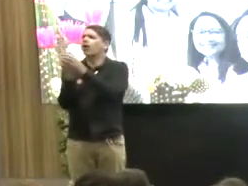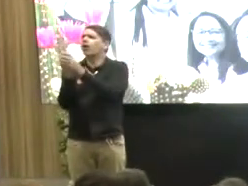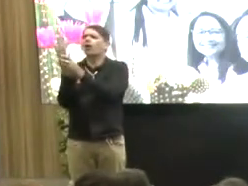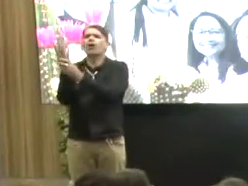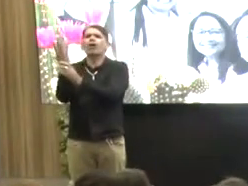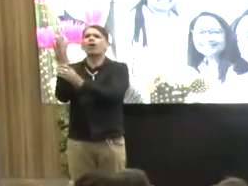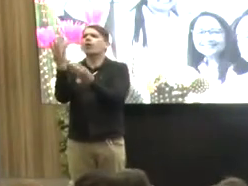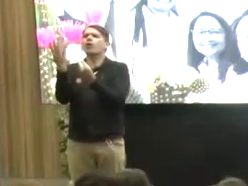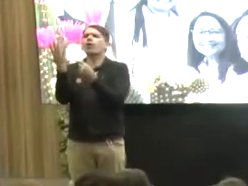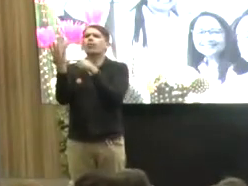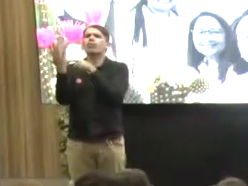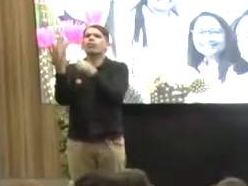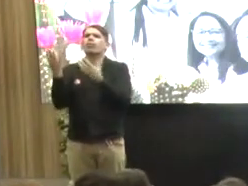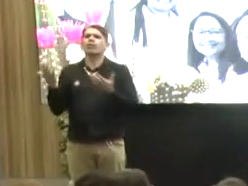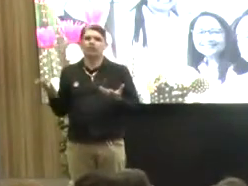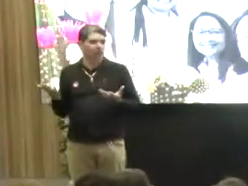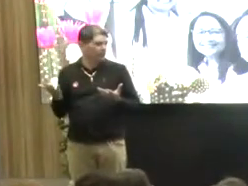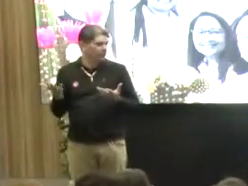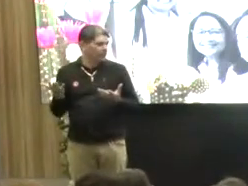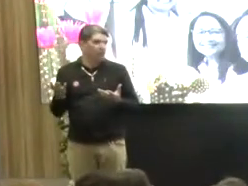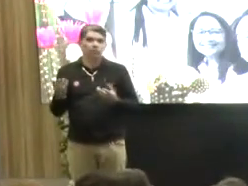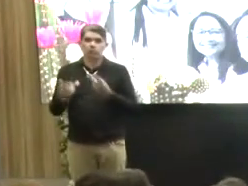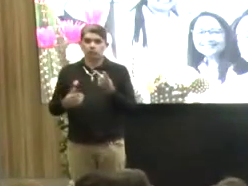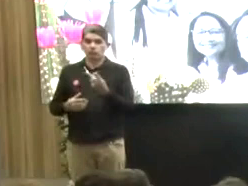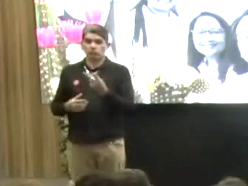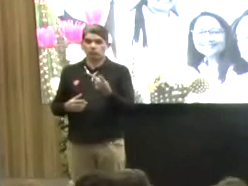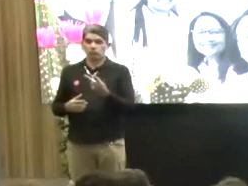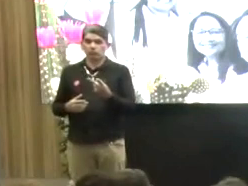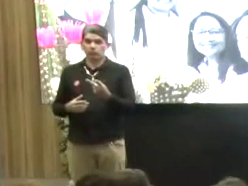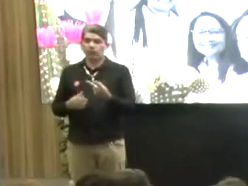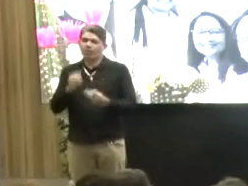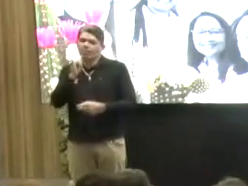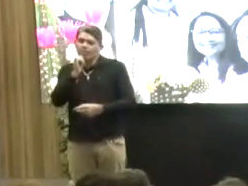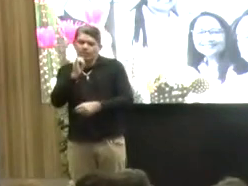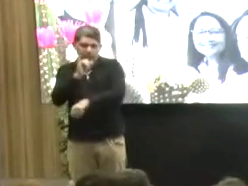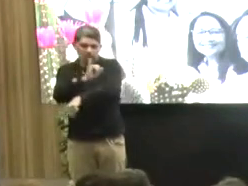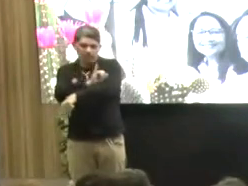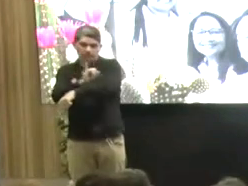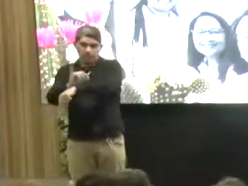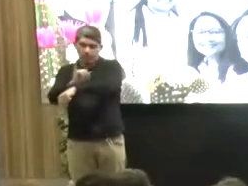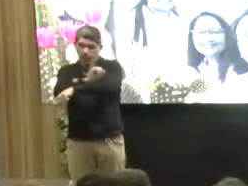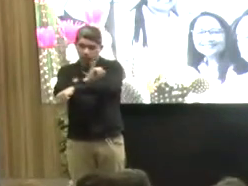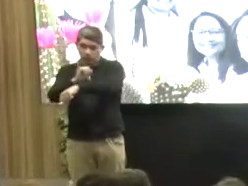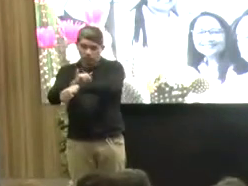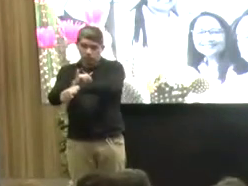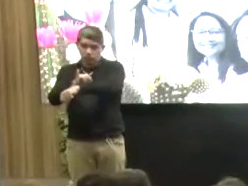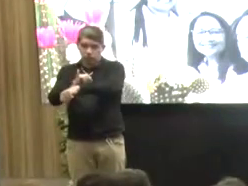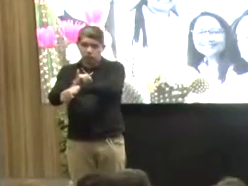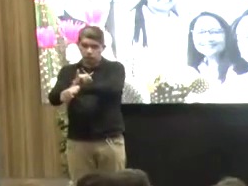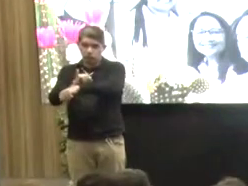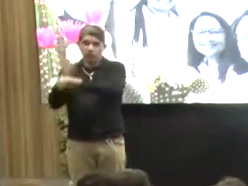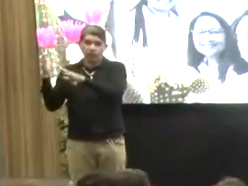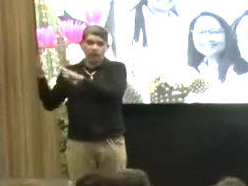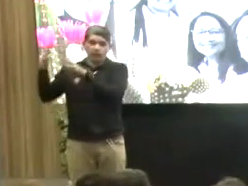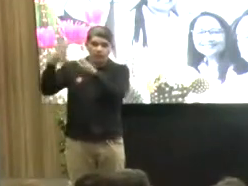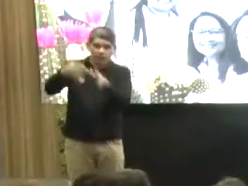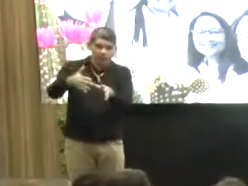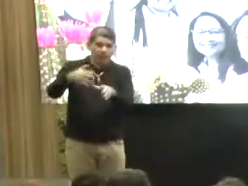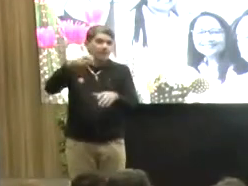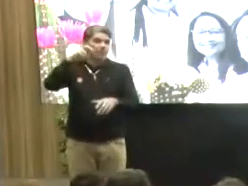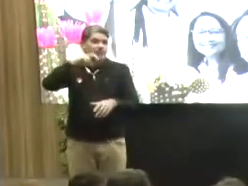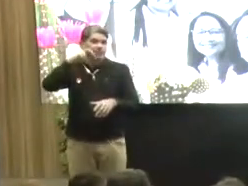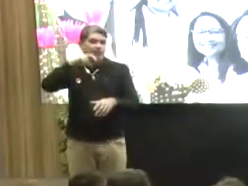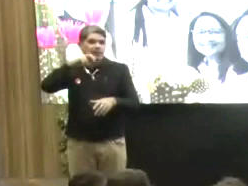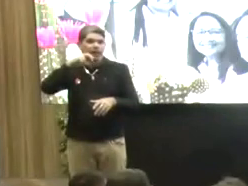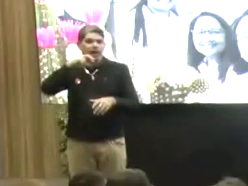construir essas coisas todas. E eu quero dizer que quando Ipanguaçu entra em Natal, arrebenta, né? Parabéns